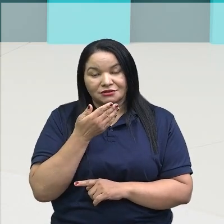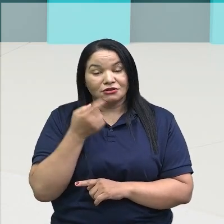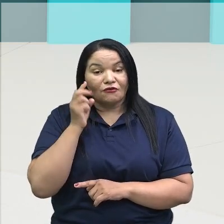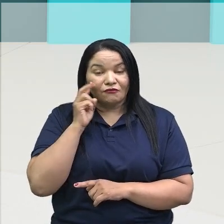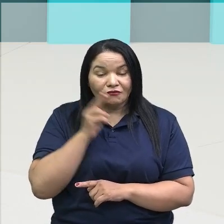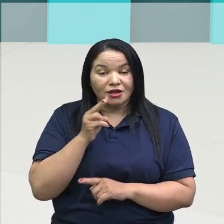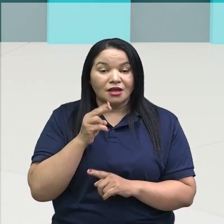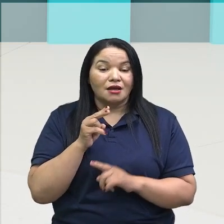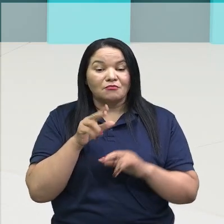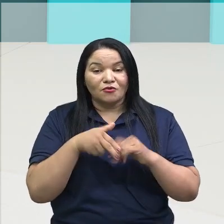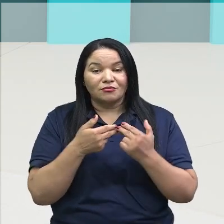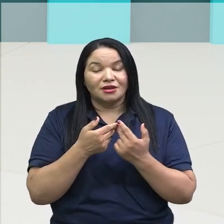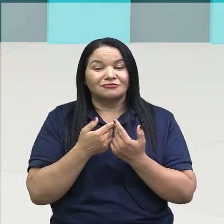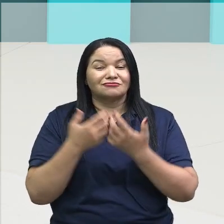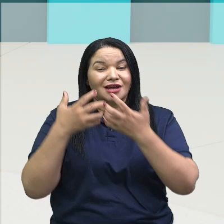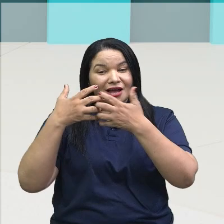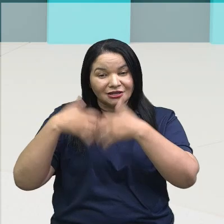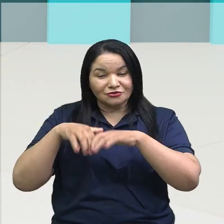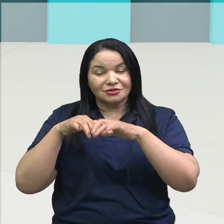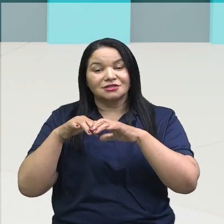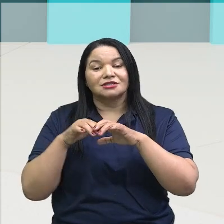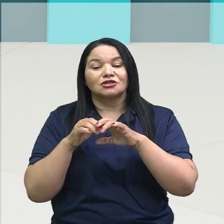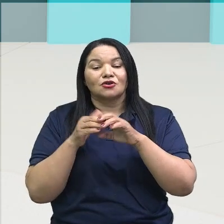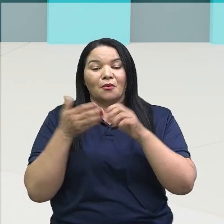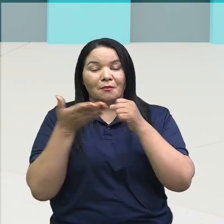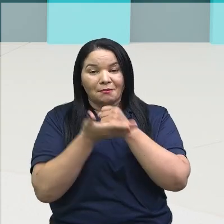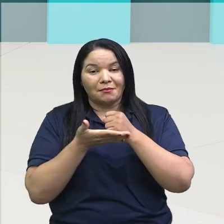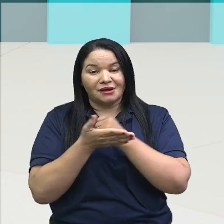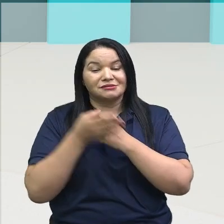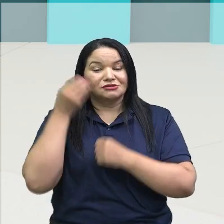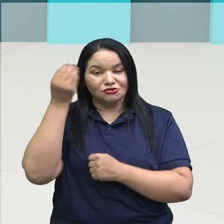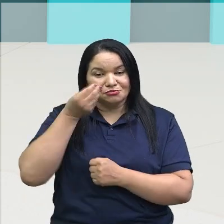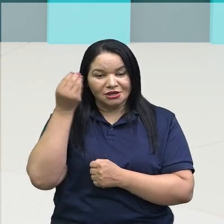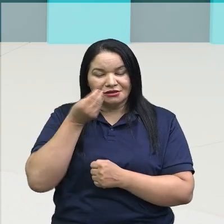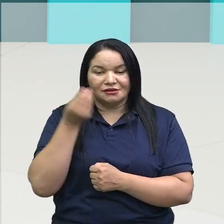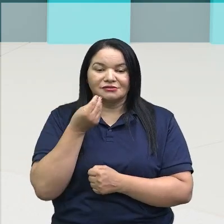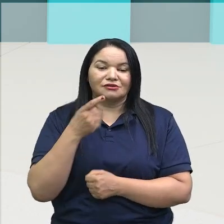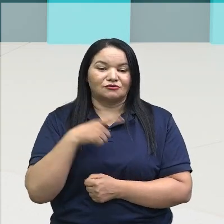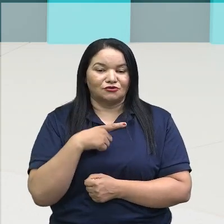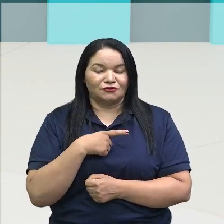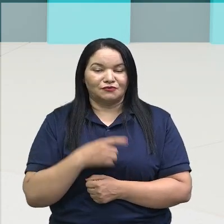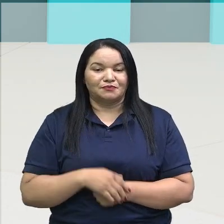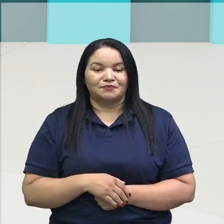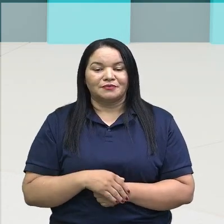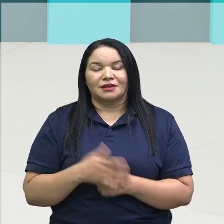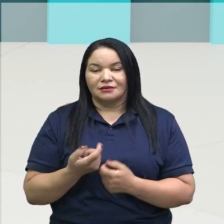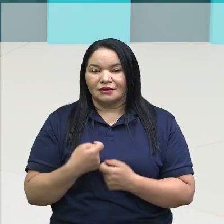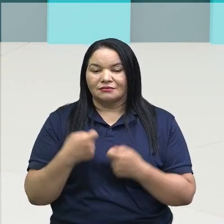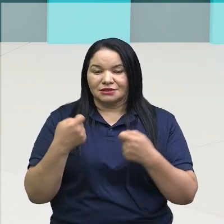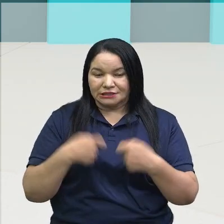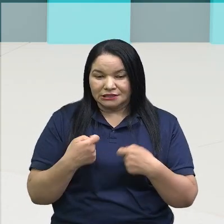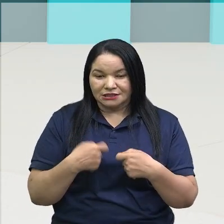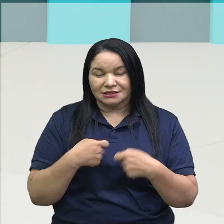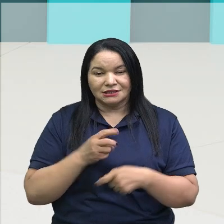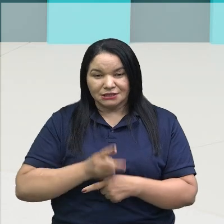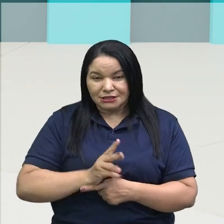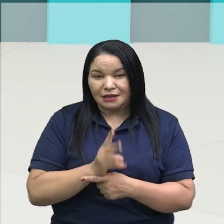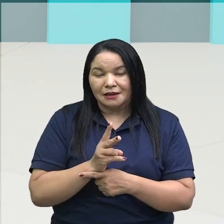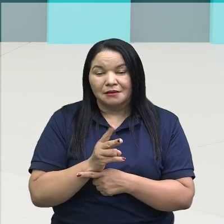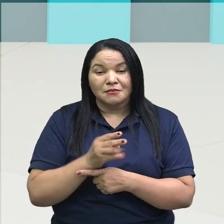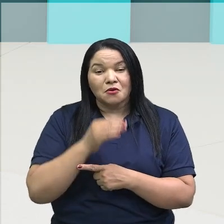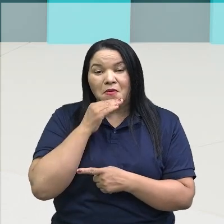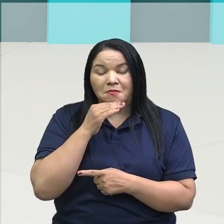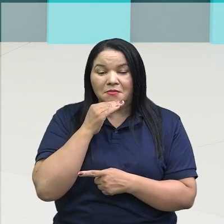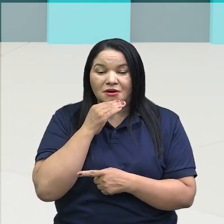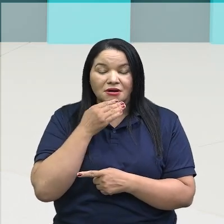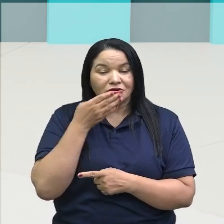um raciocínio com base em experiências que eu tive. Necessariamente, eu vou ter sempre uma manga doce?